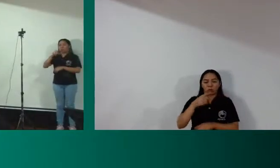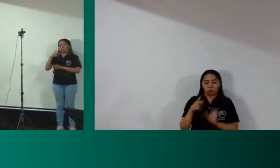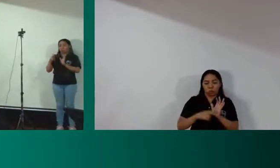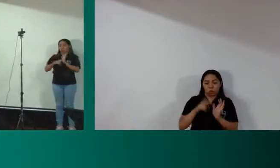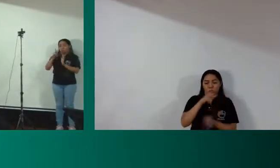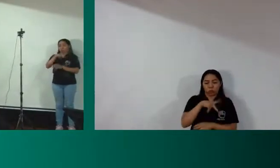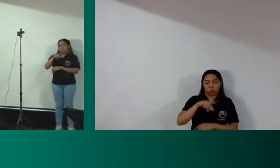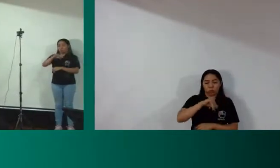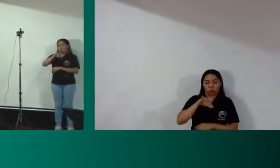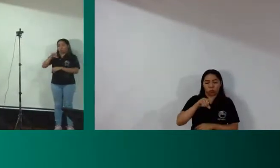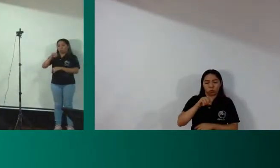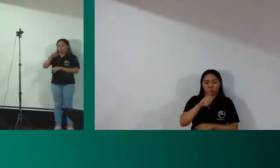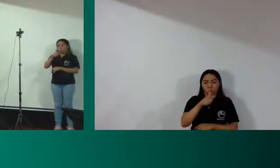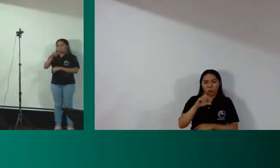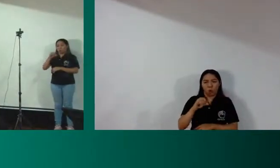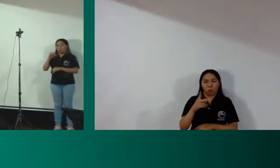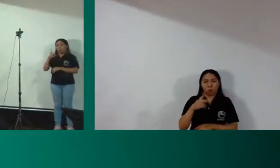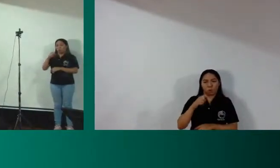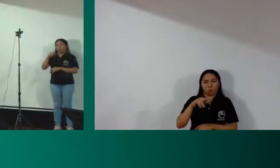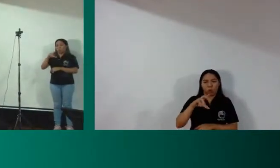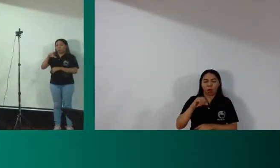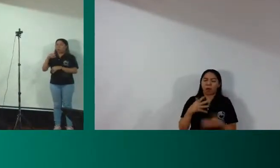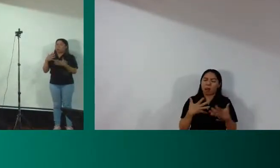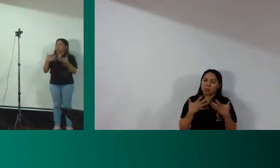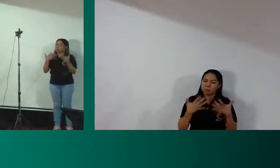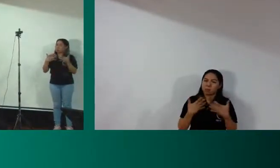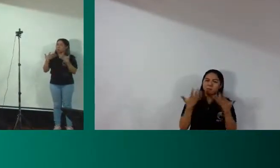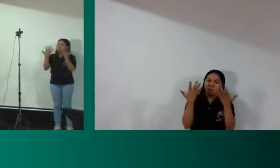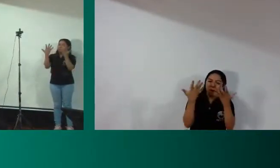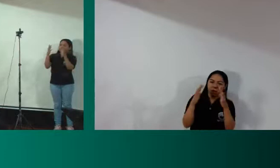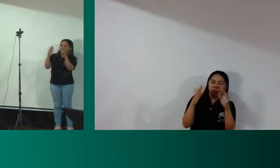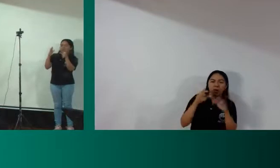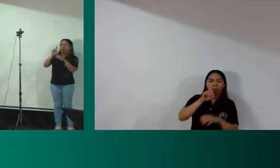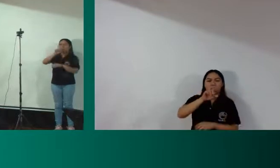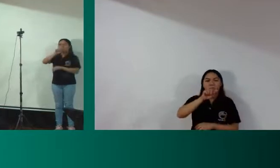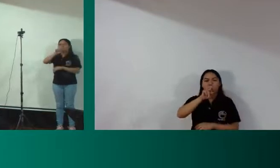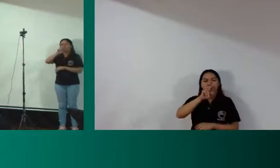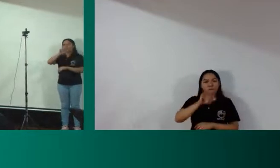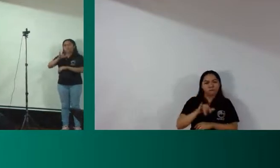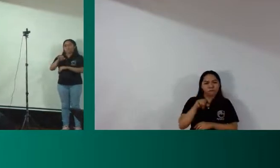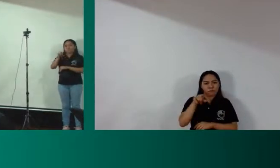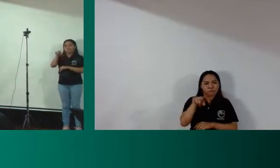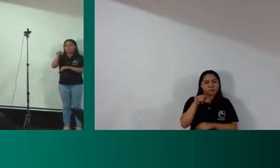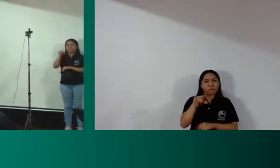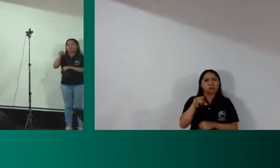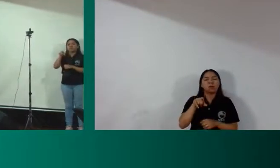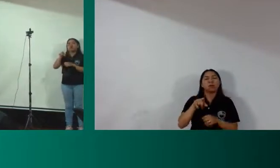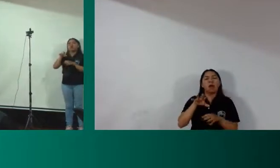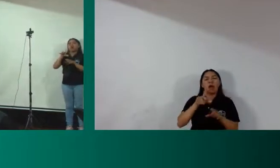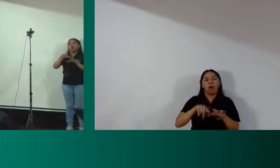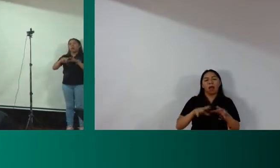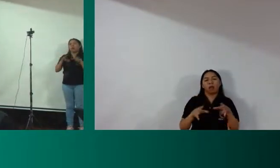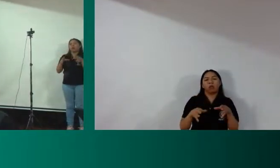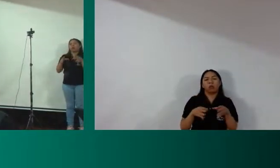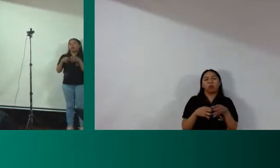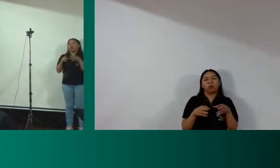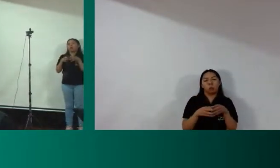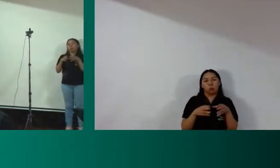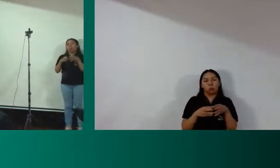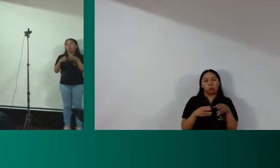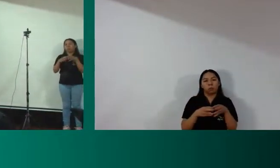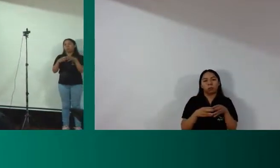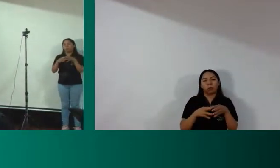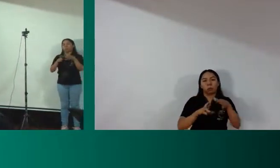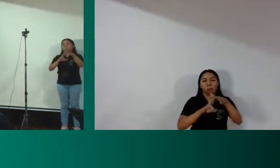é uma alegria primeiro parabenizar o Davi Coordenação a pró-reitoria de extensão e todos os doc e